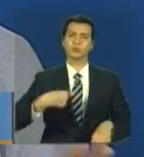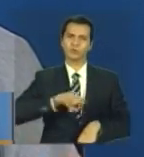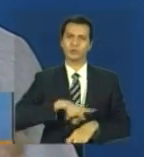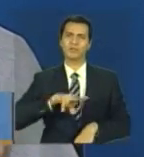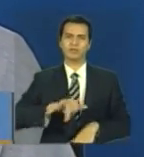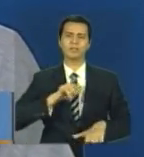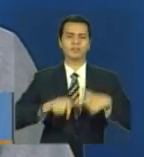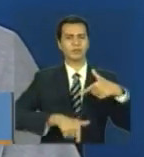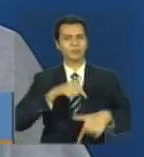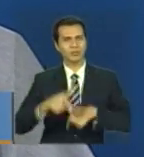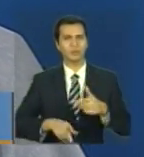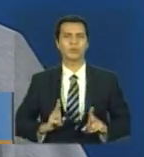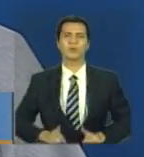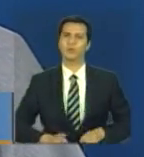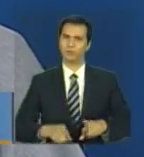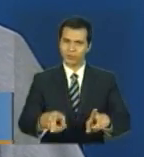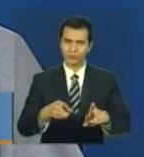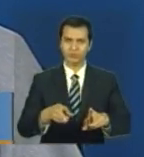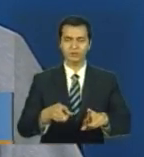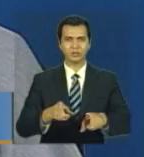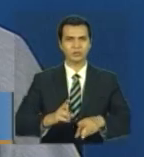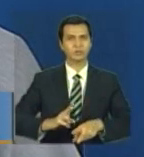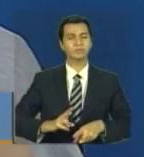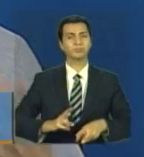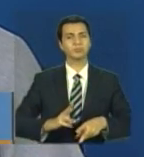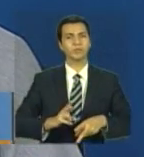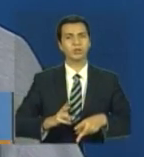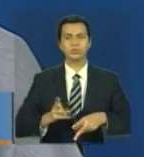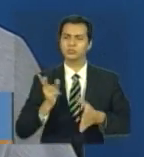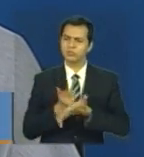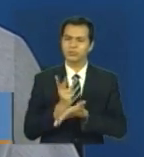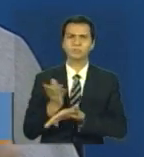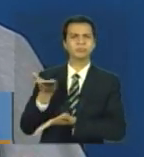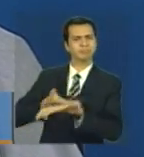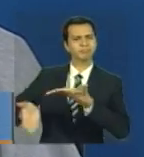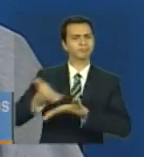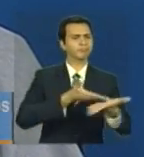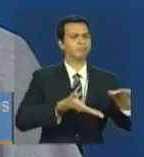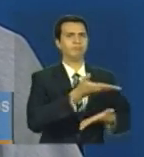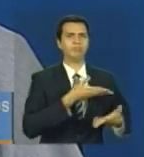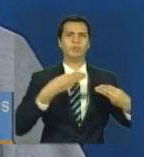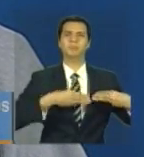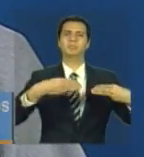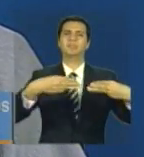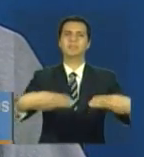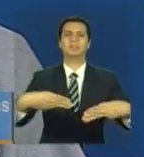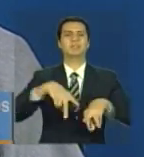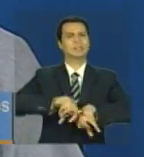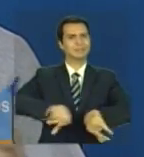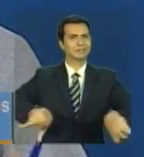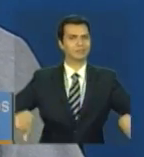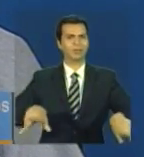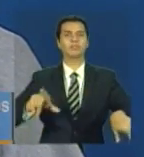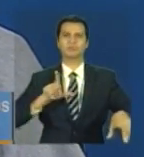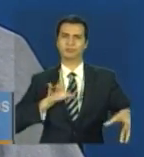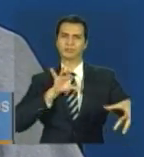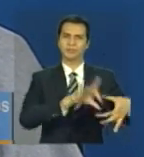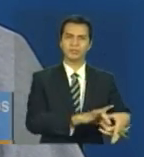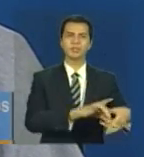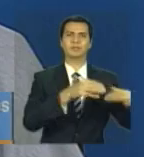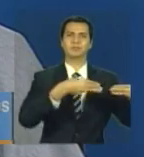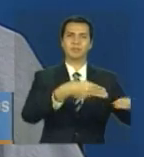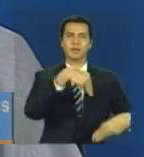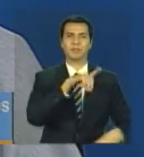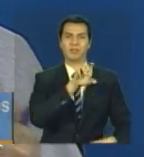direto de segurança alimentar, também olhando para os outros ministérios que têm uma interface grande quando a gente fala de segurança alimentar, como é o caso do